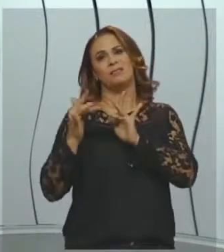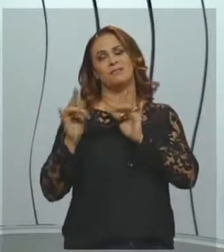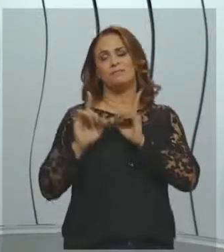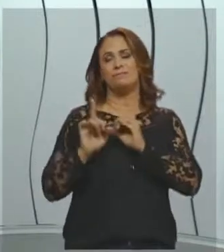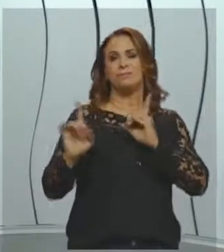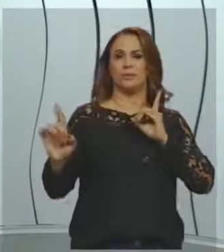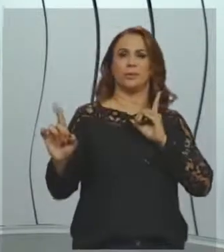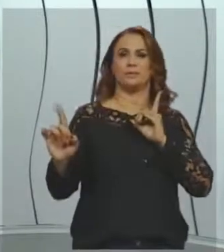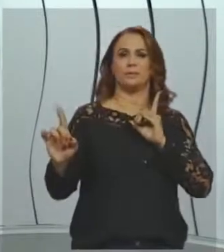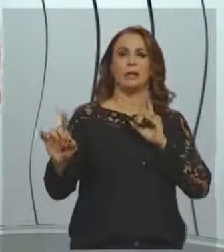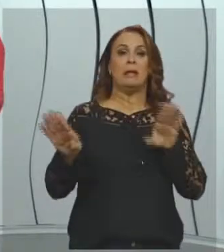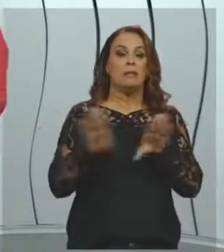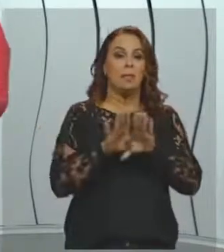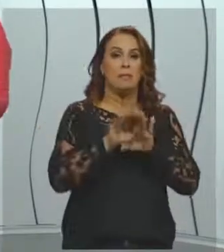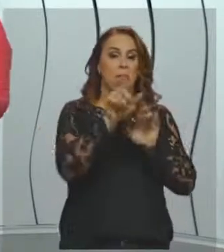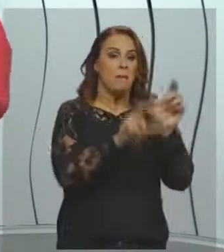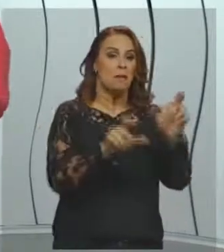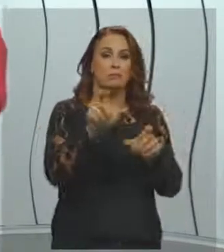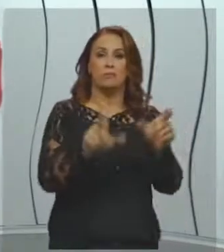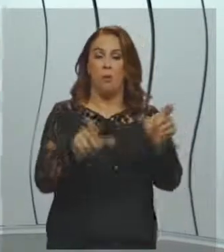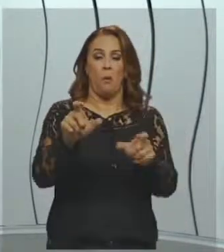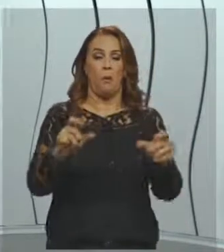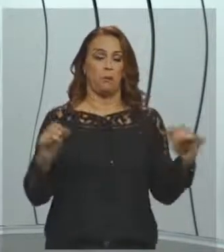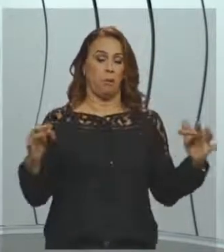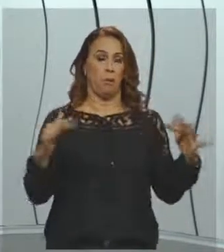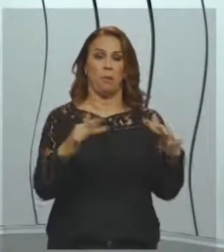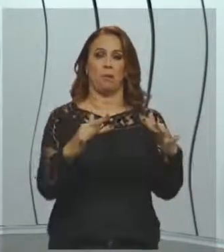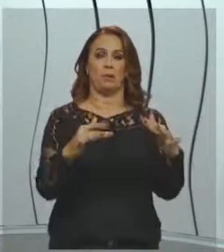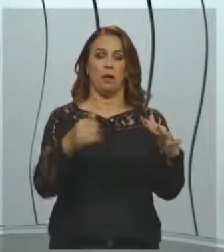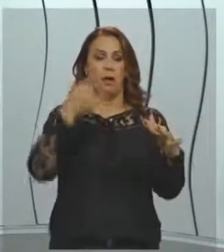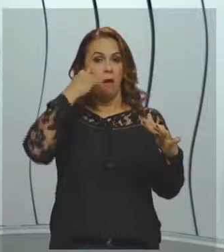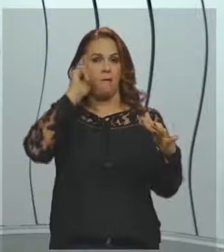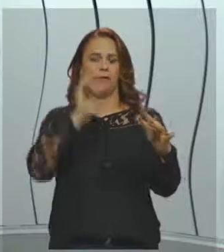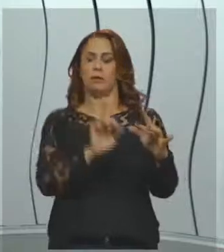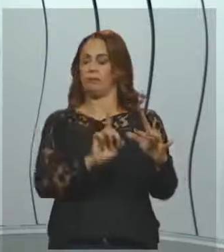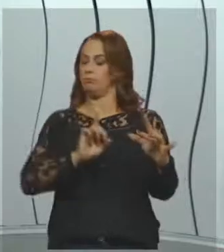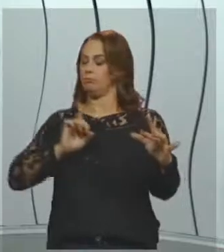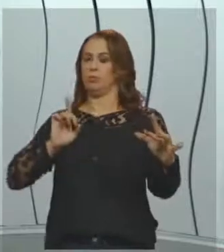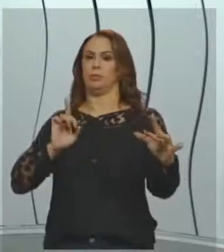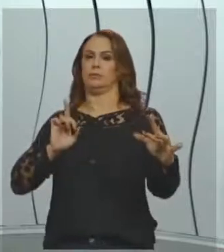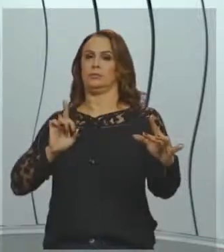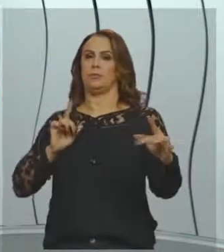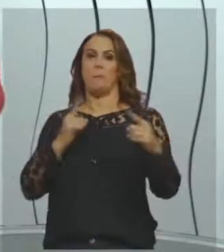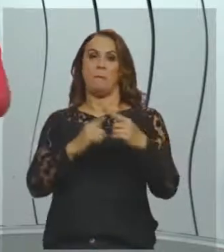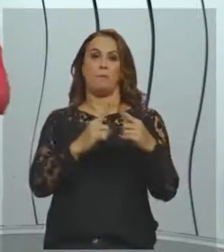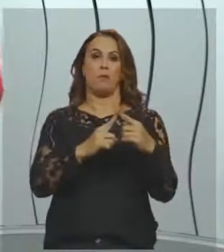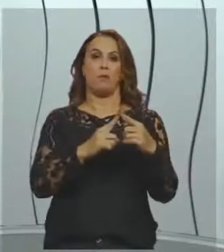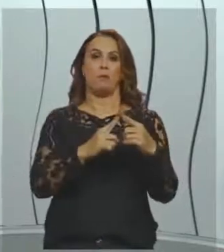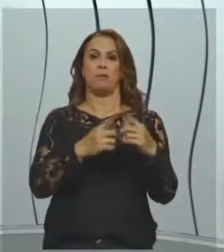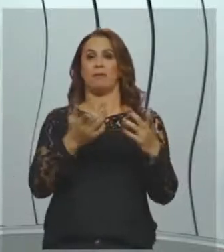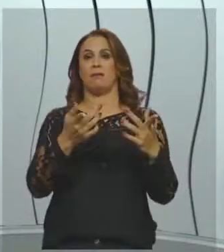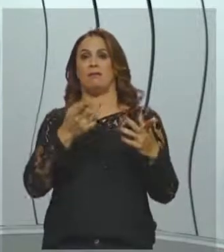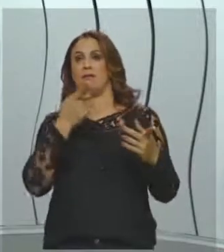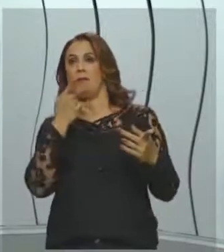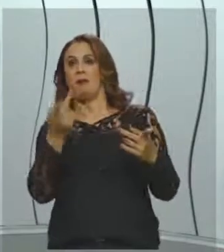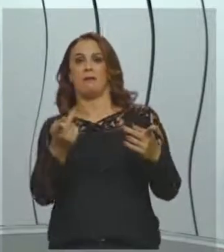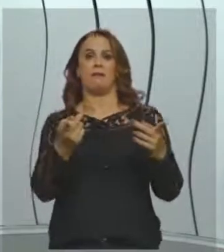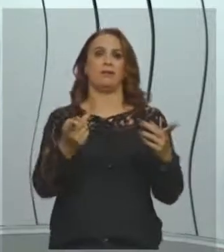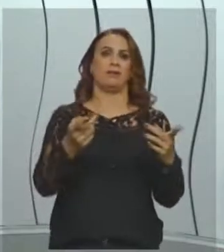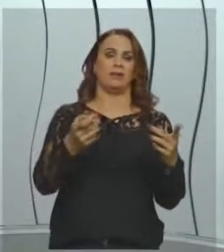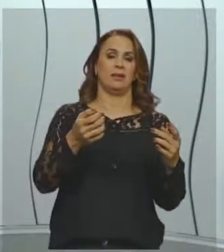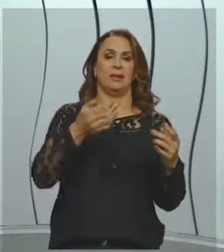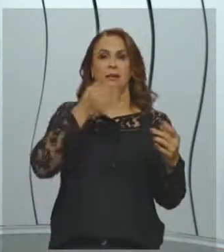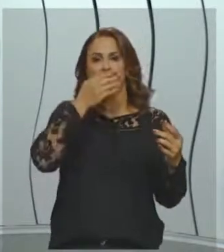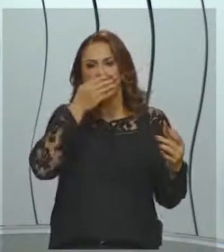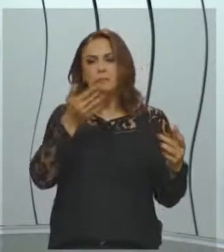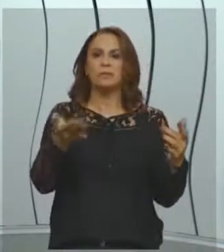evite locais aglomerados, porque através das gotículas de saliva que as pessoas eliminam pelo espirro, às vezes pela tosse,